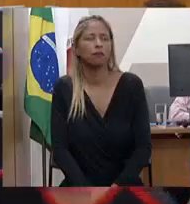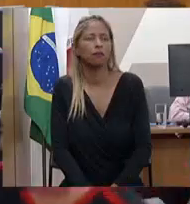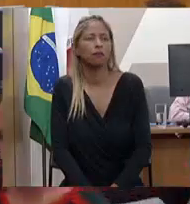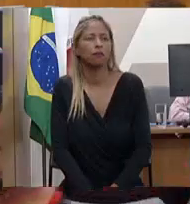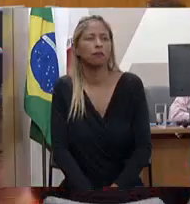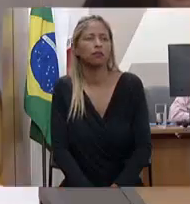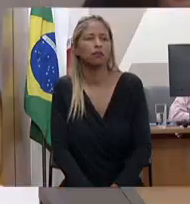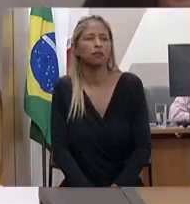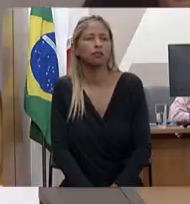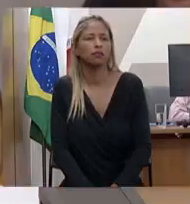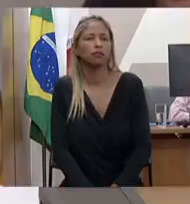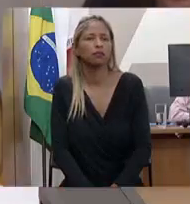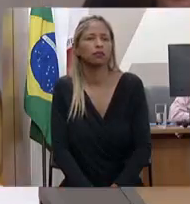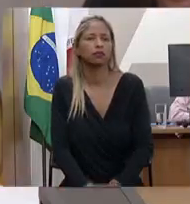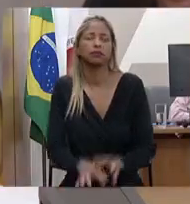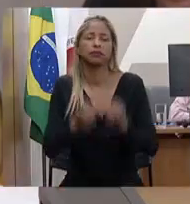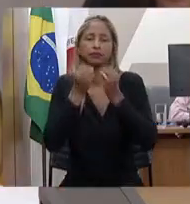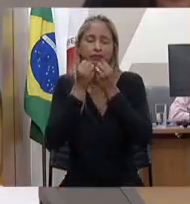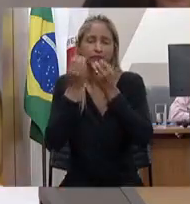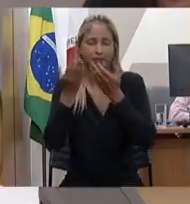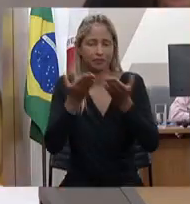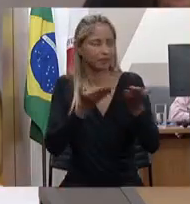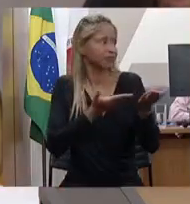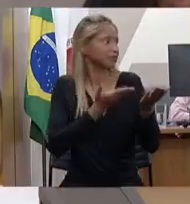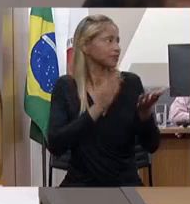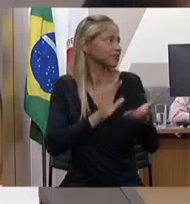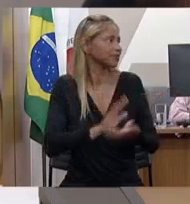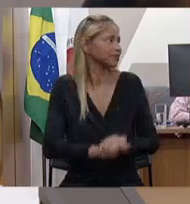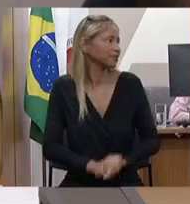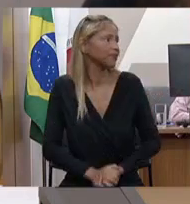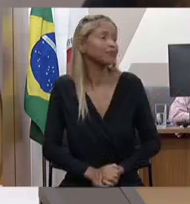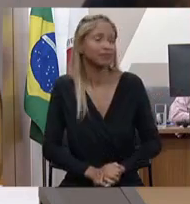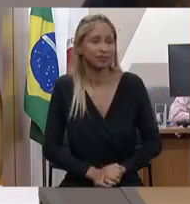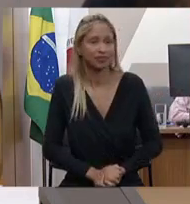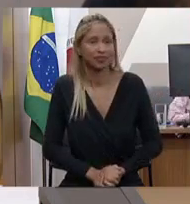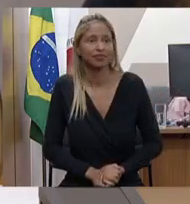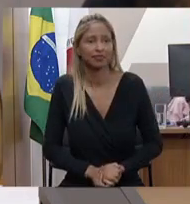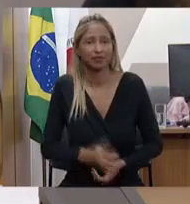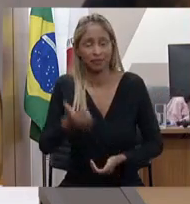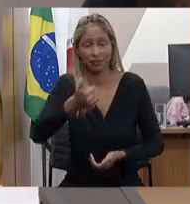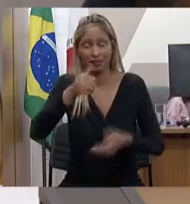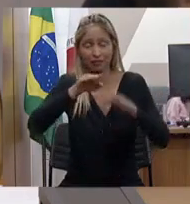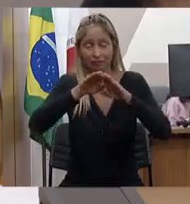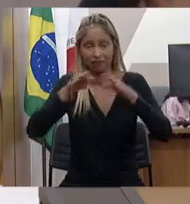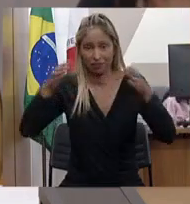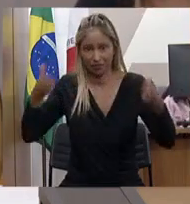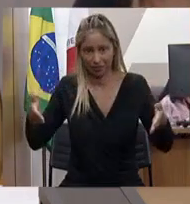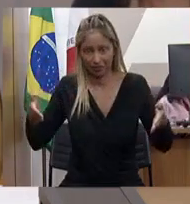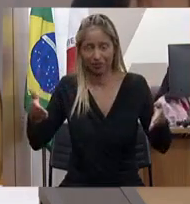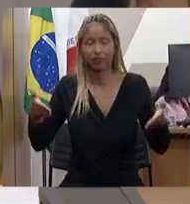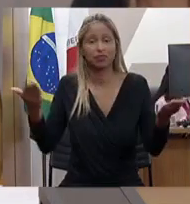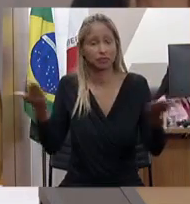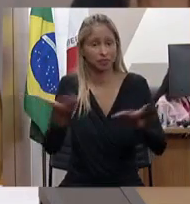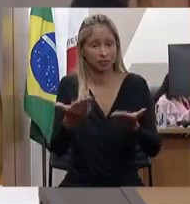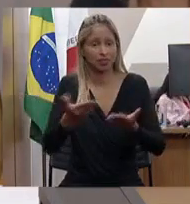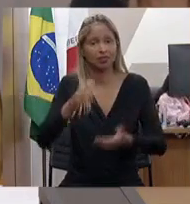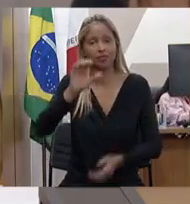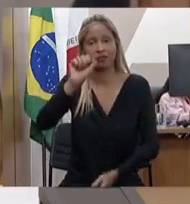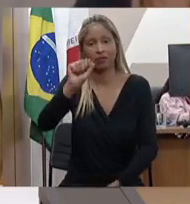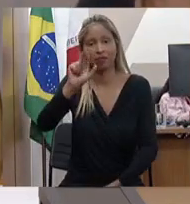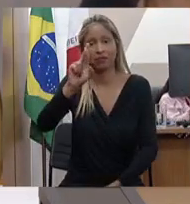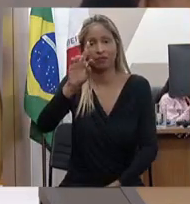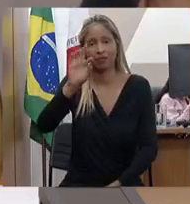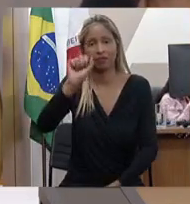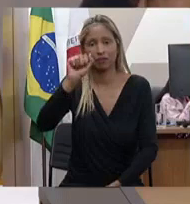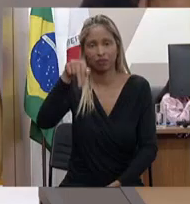muito bem sejam bem-vindos iniciando a fase de Exposições da primeira vez de trabalho com a palavra senhor Airton